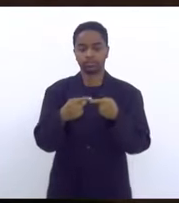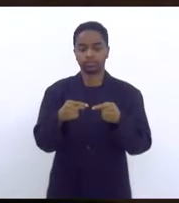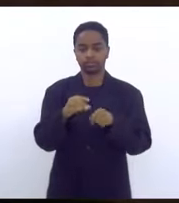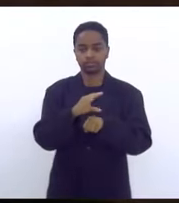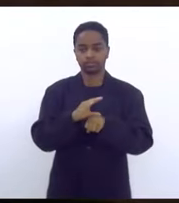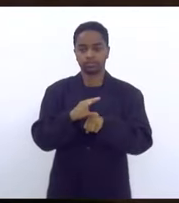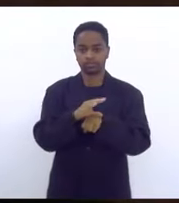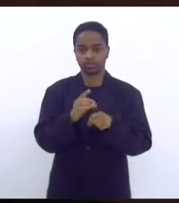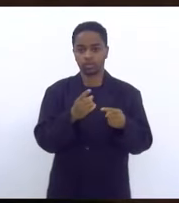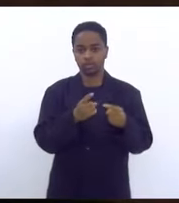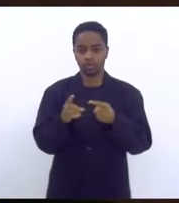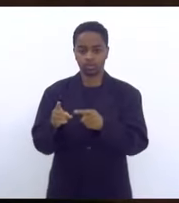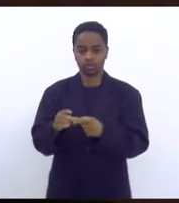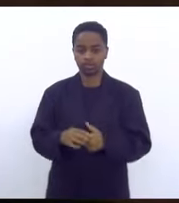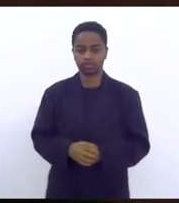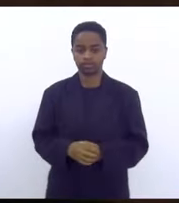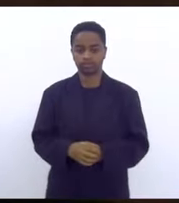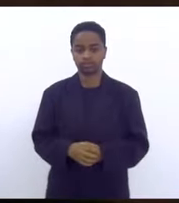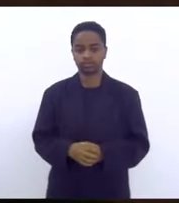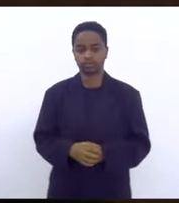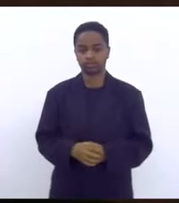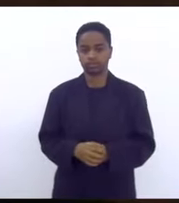a mesma. E